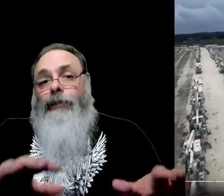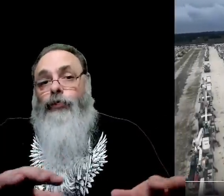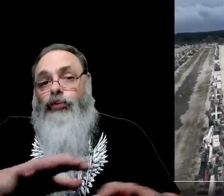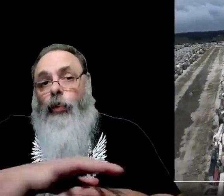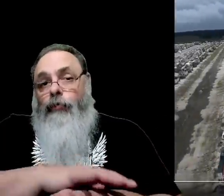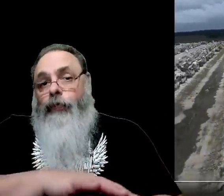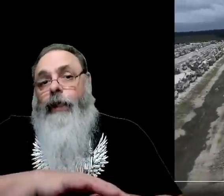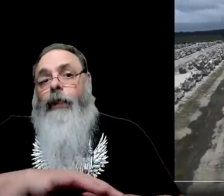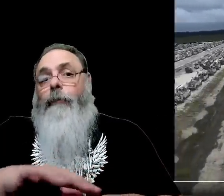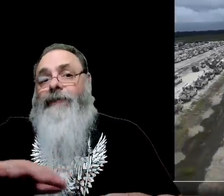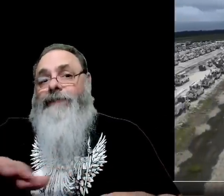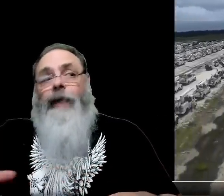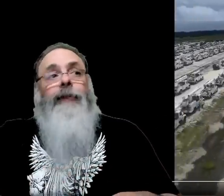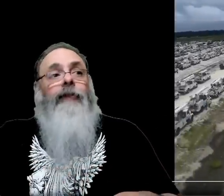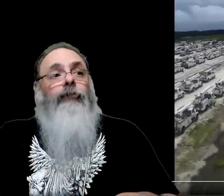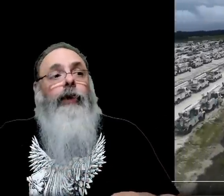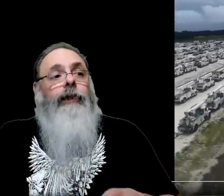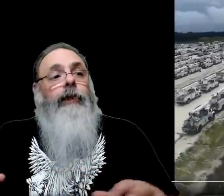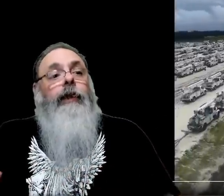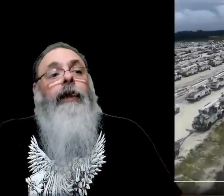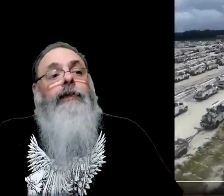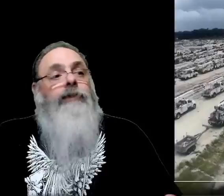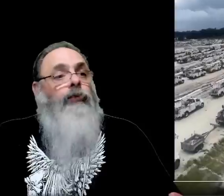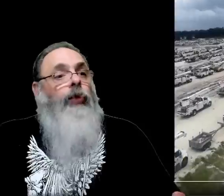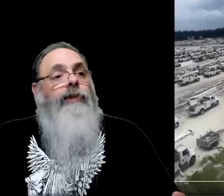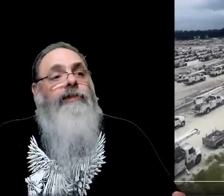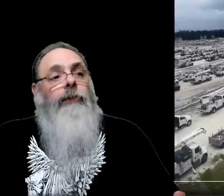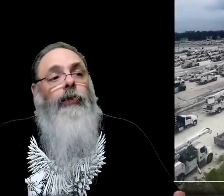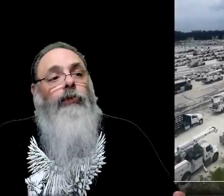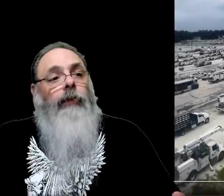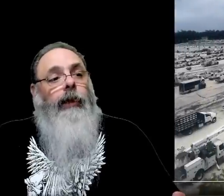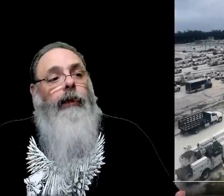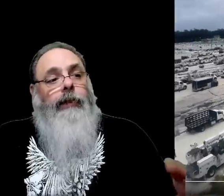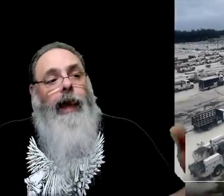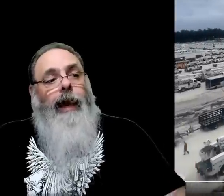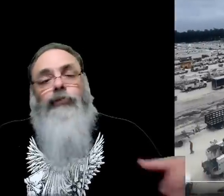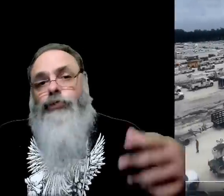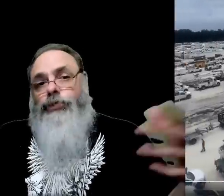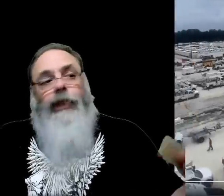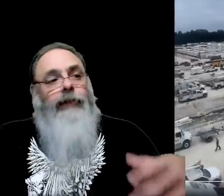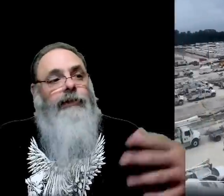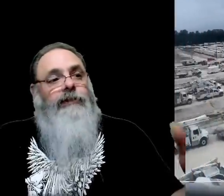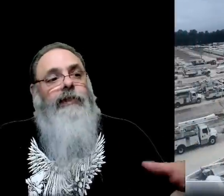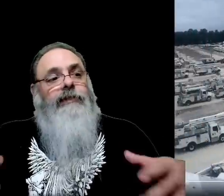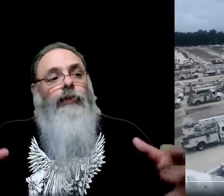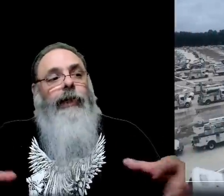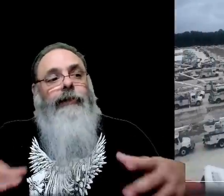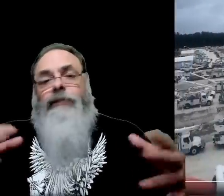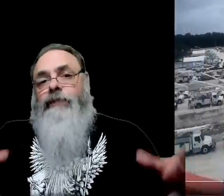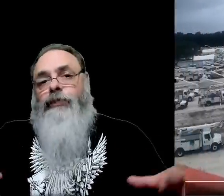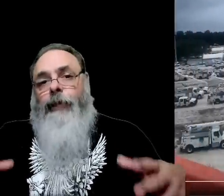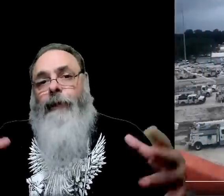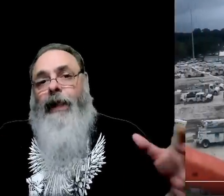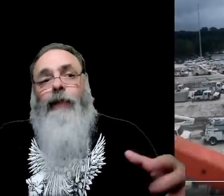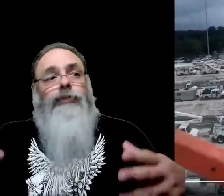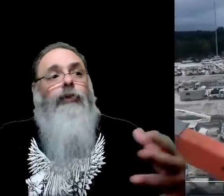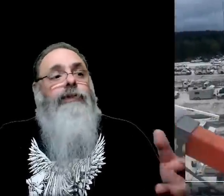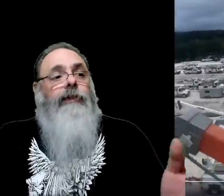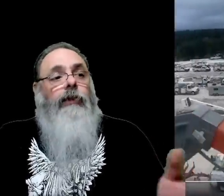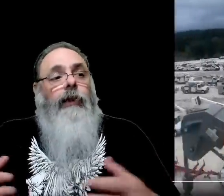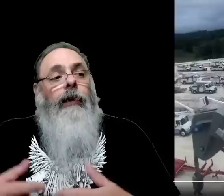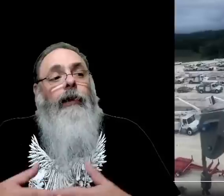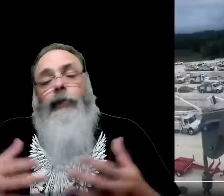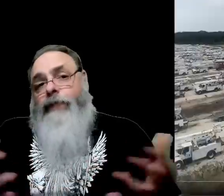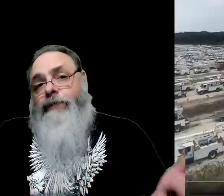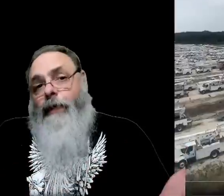aguardando só o furacão passar pela Flórida São 12 mil carros de eletricista com eletricistas preparados